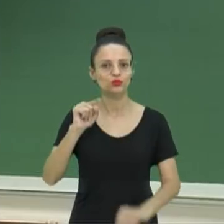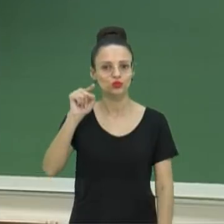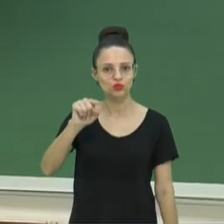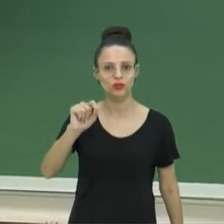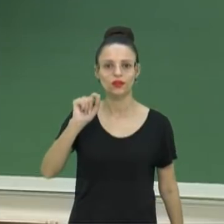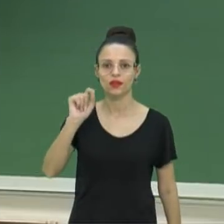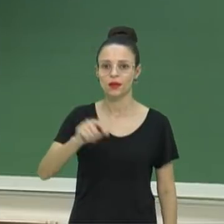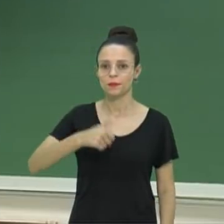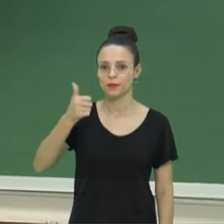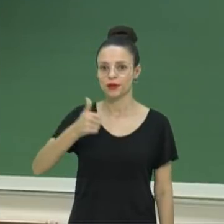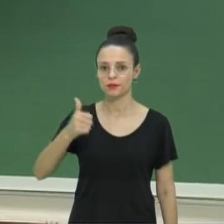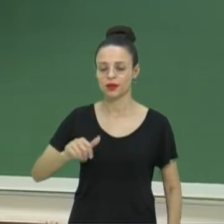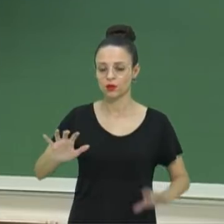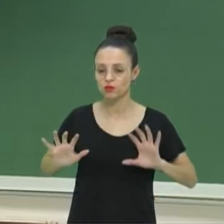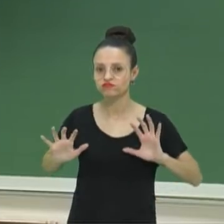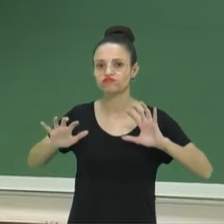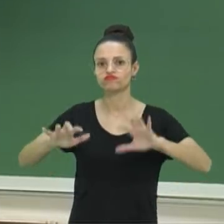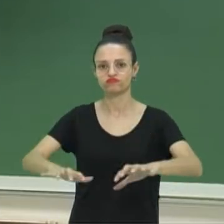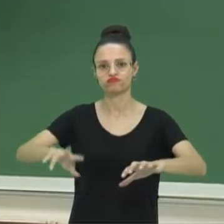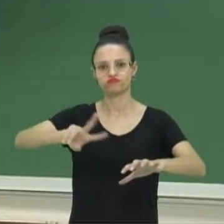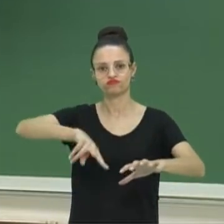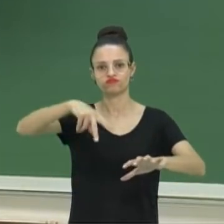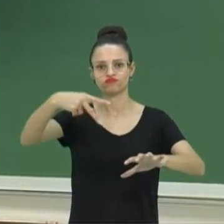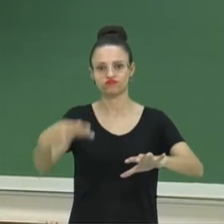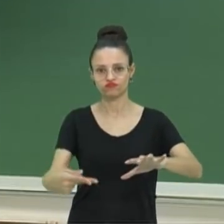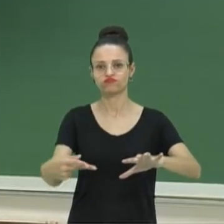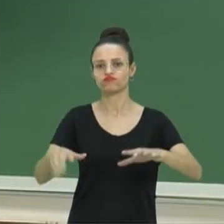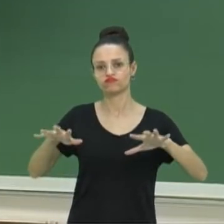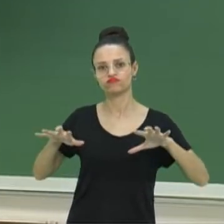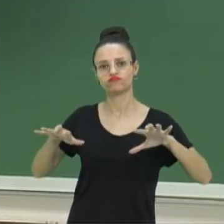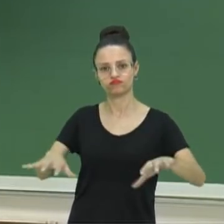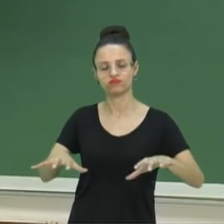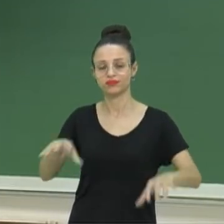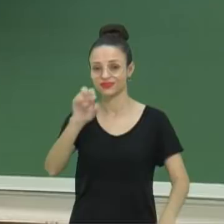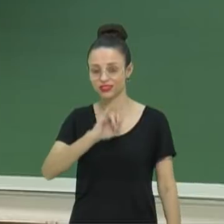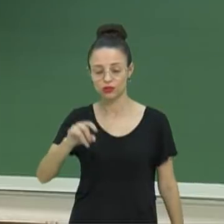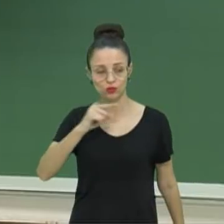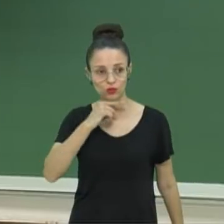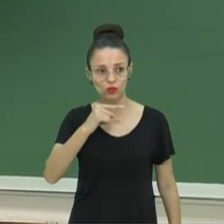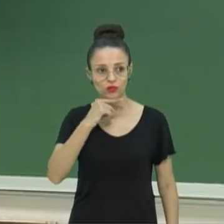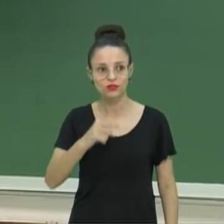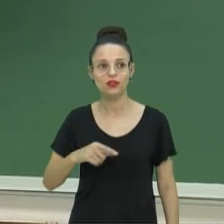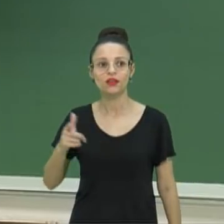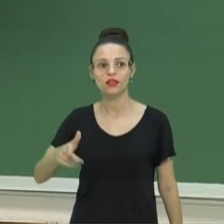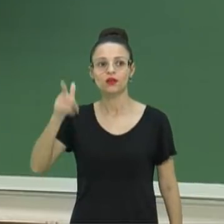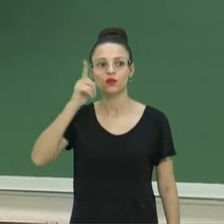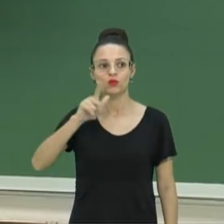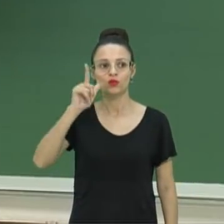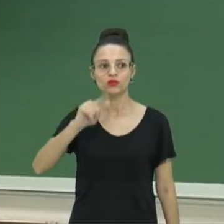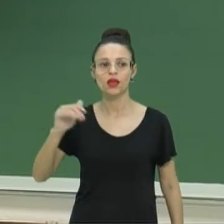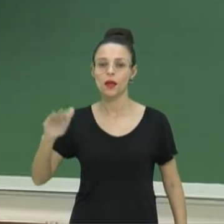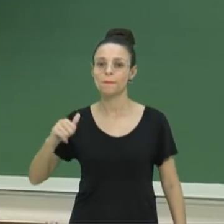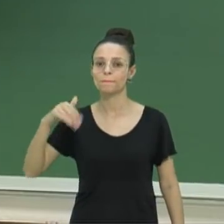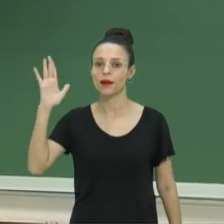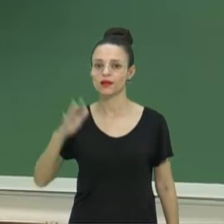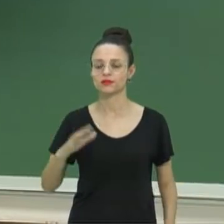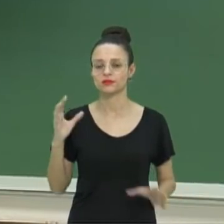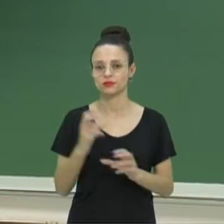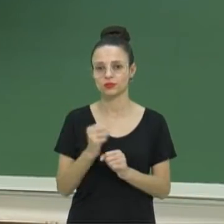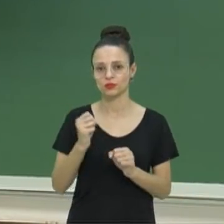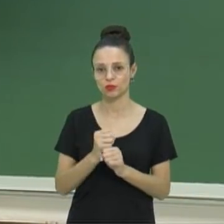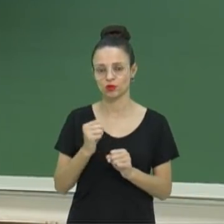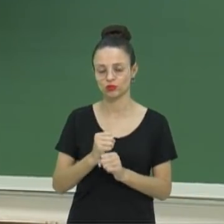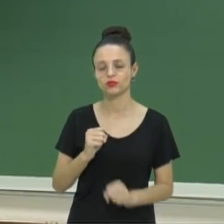Então o primeiro momento é o encostamento, né? Ou caso não consiga o encostamento, né, é conseguindo maior pontuação